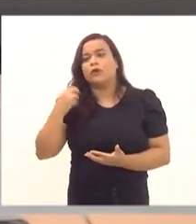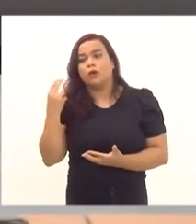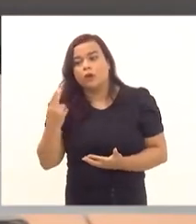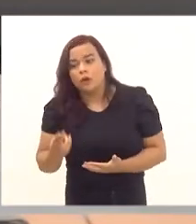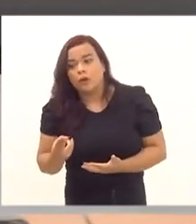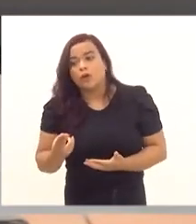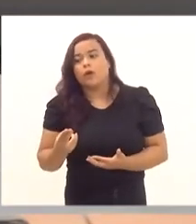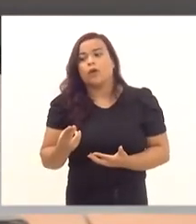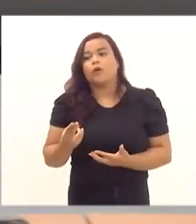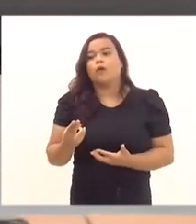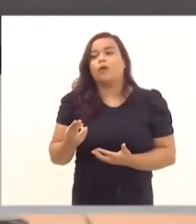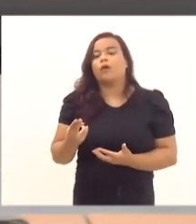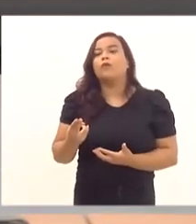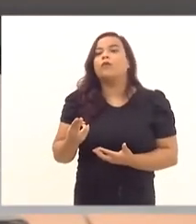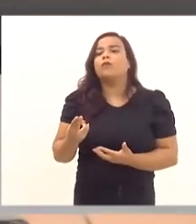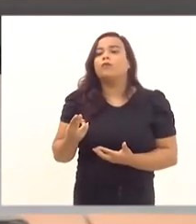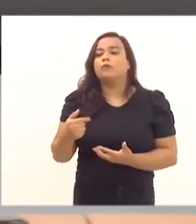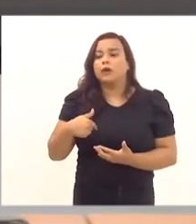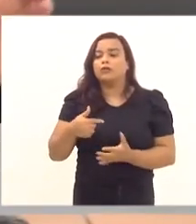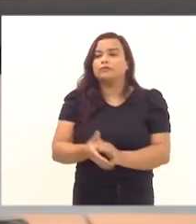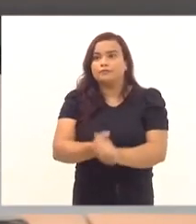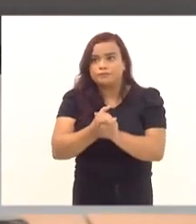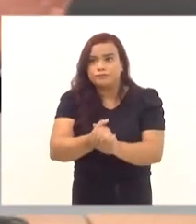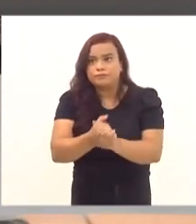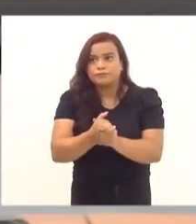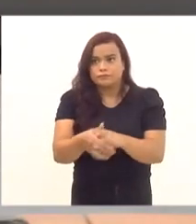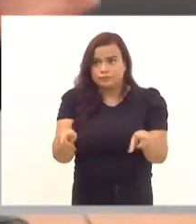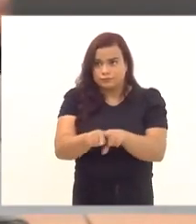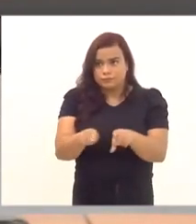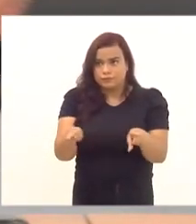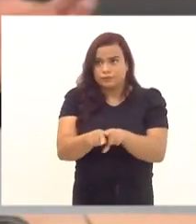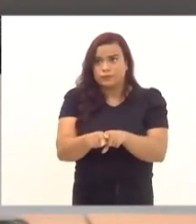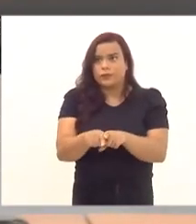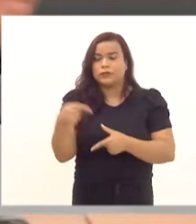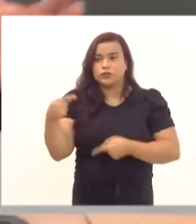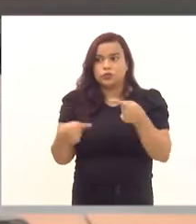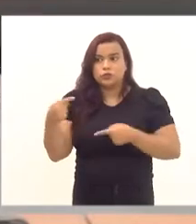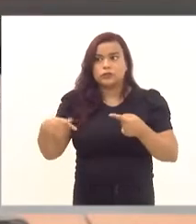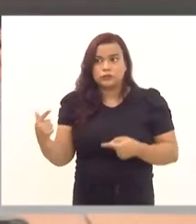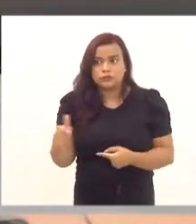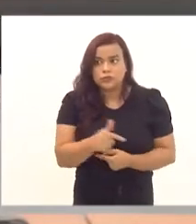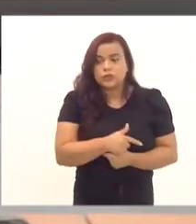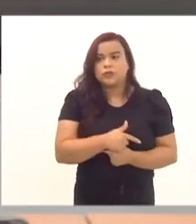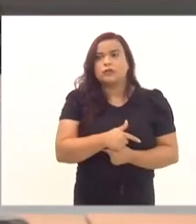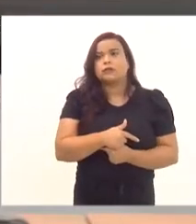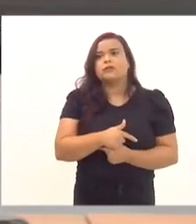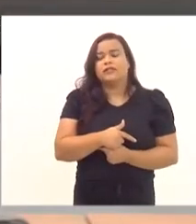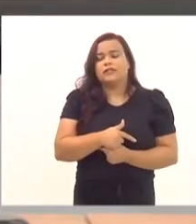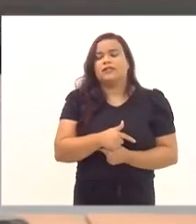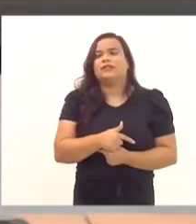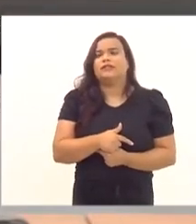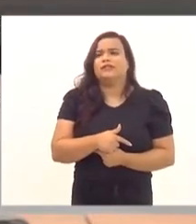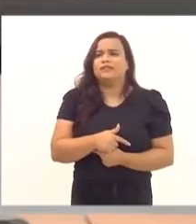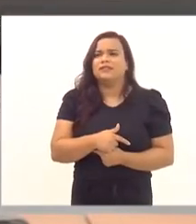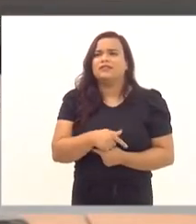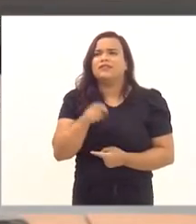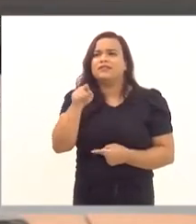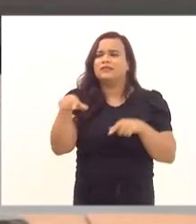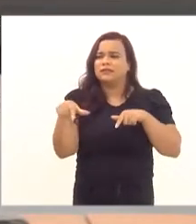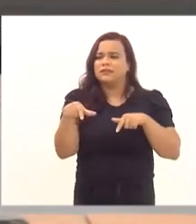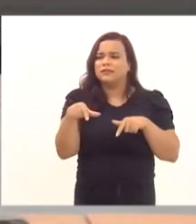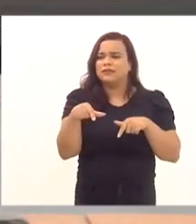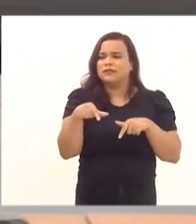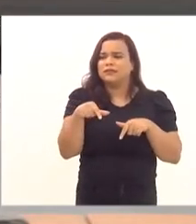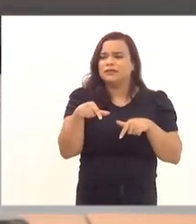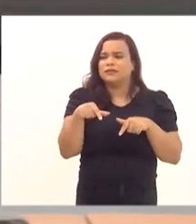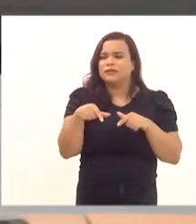falou do Ruben confessa que os Saúdo também né sempre uma semana sem nenhuma discussão sobre seus o passivo trabalhista a que faz jus